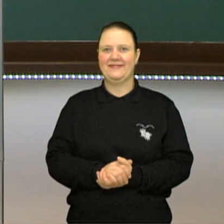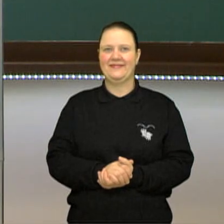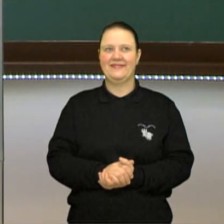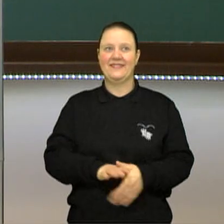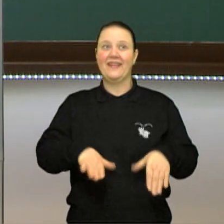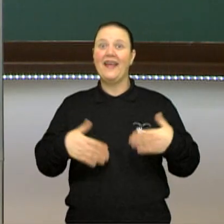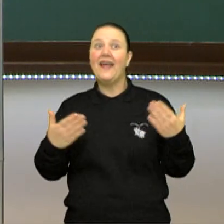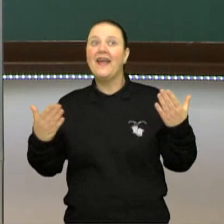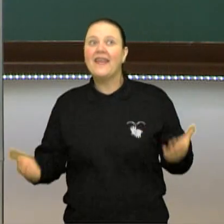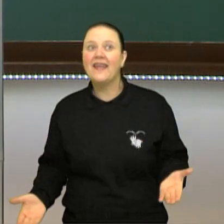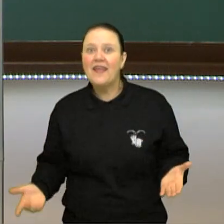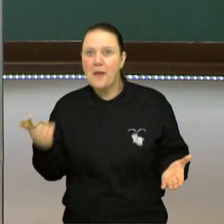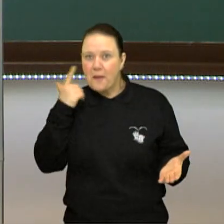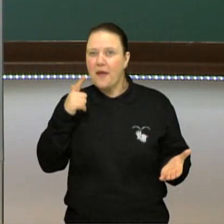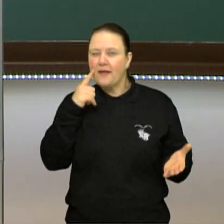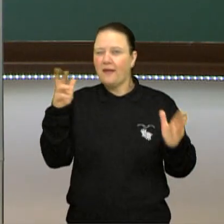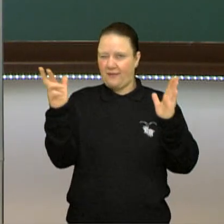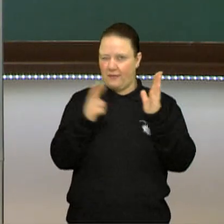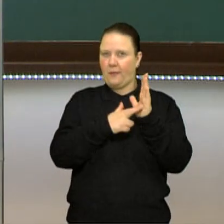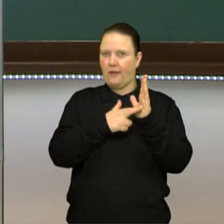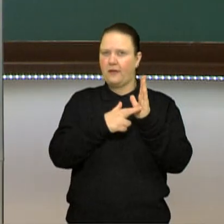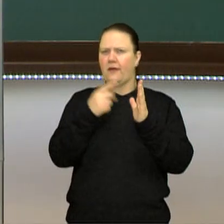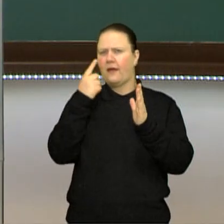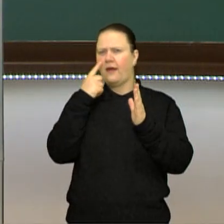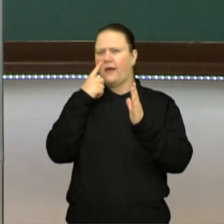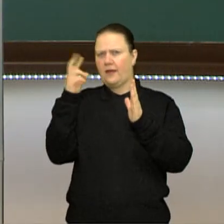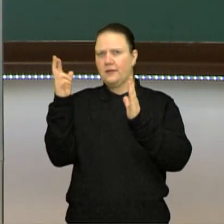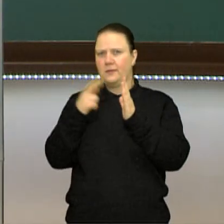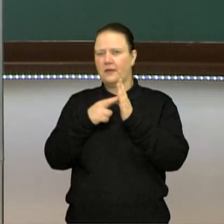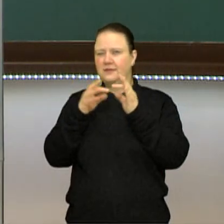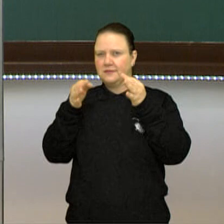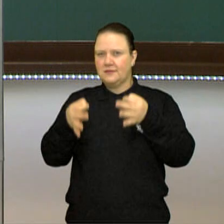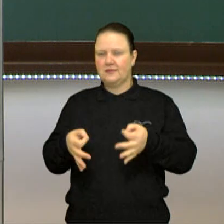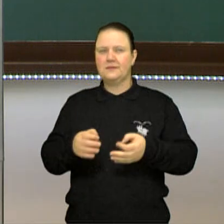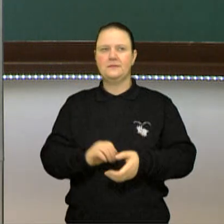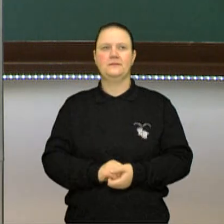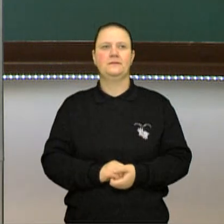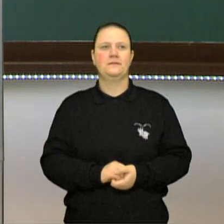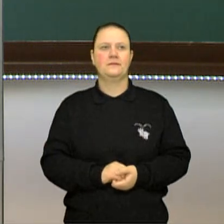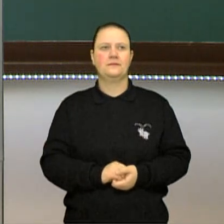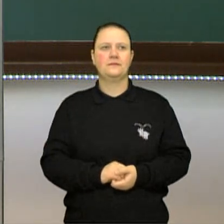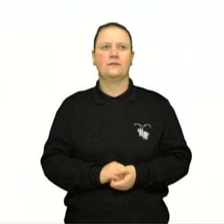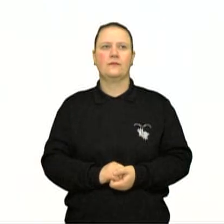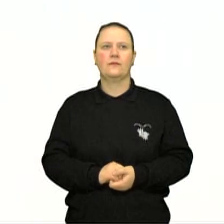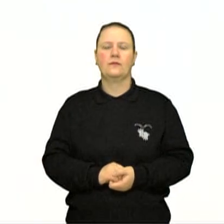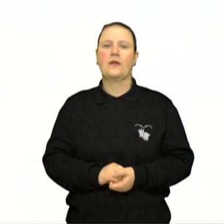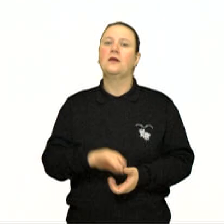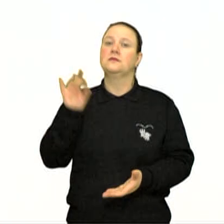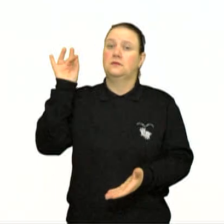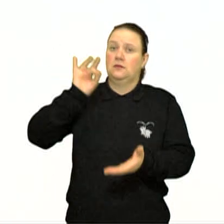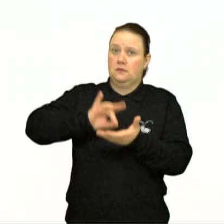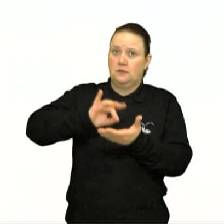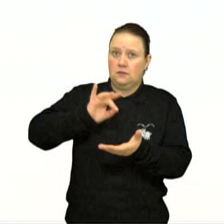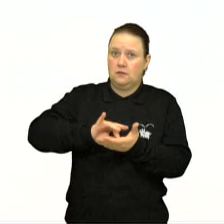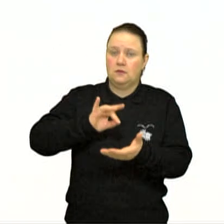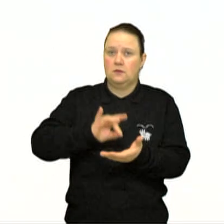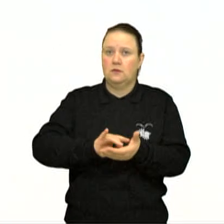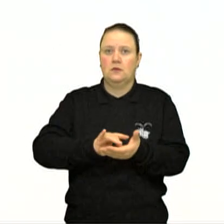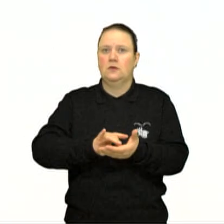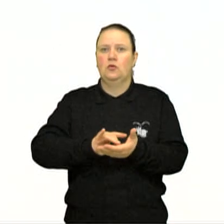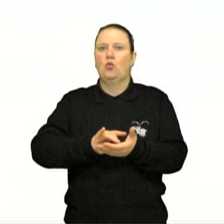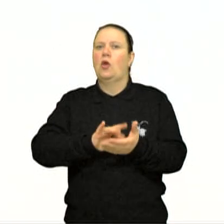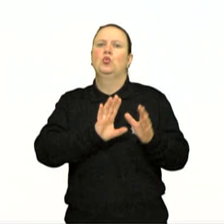E aí, pessoal, conseguiram responder? Vamos ver a resposta que o professor preparou para vocês, então? Então, na realidade, nem todos